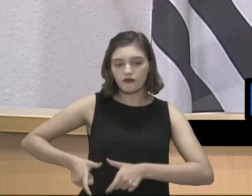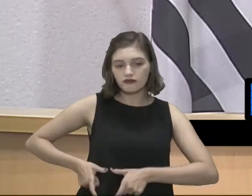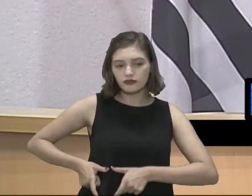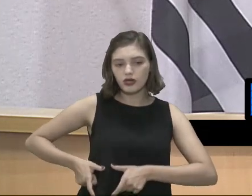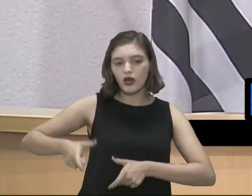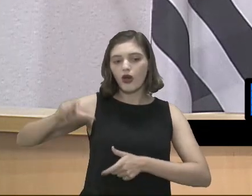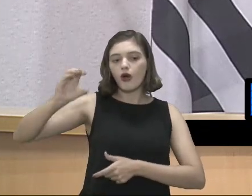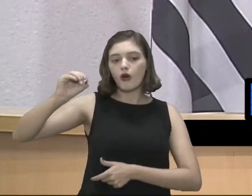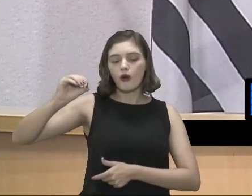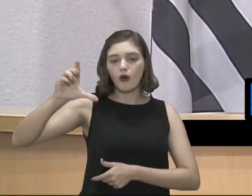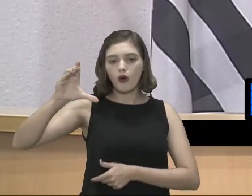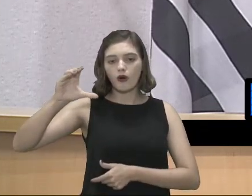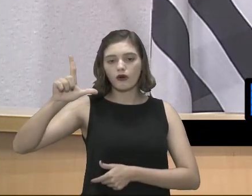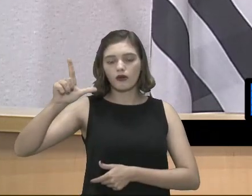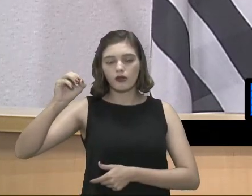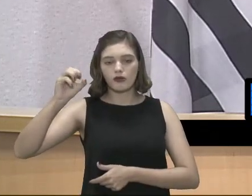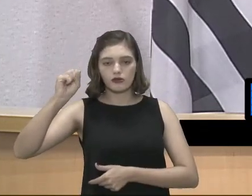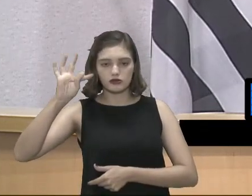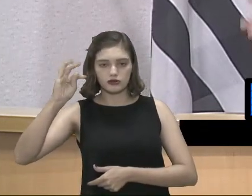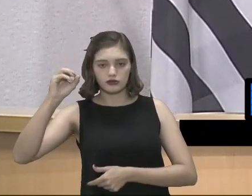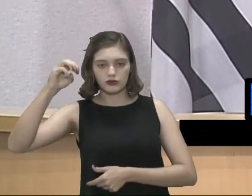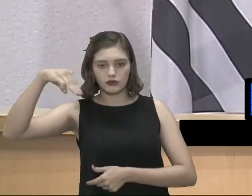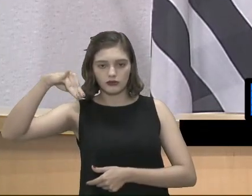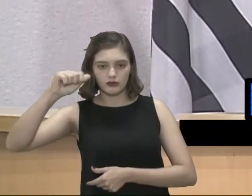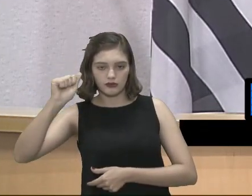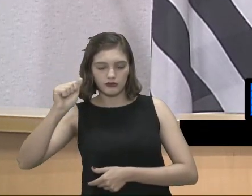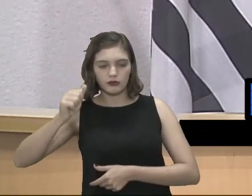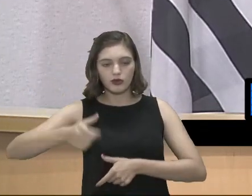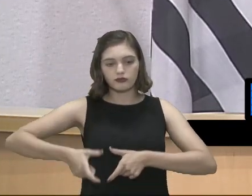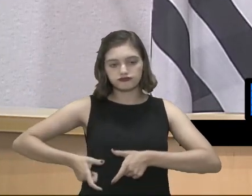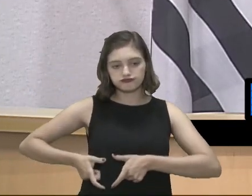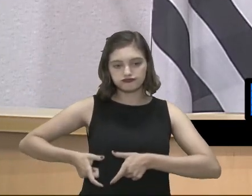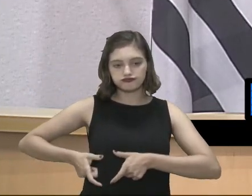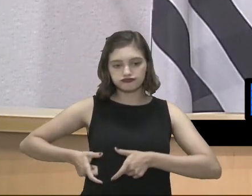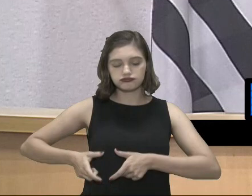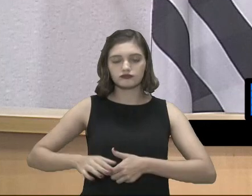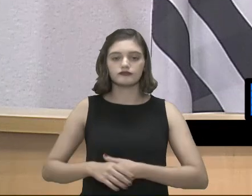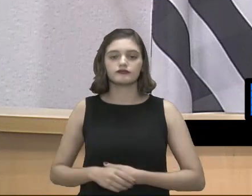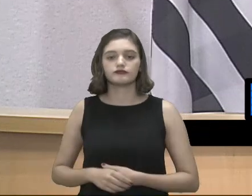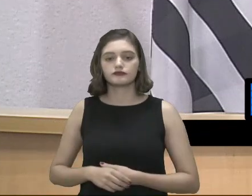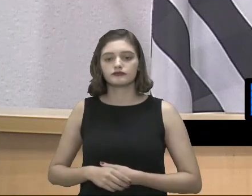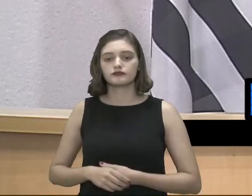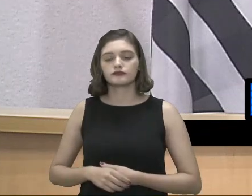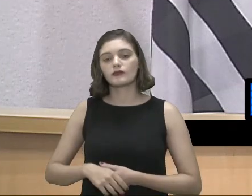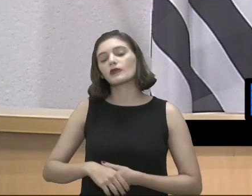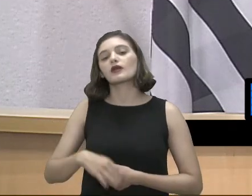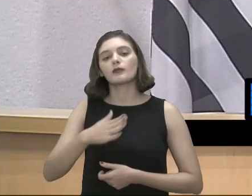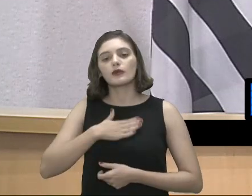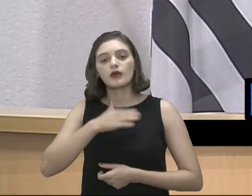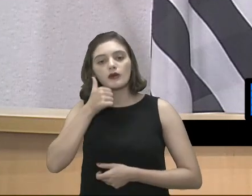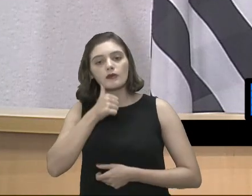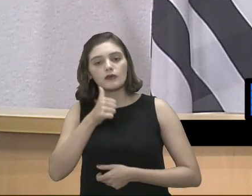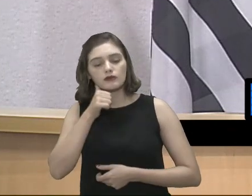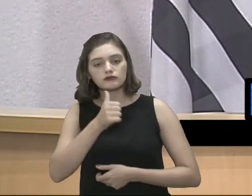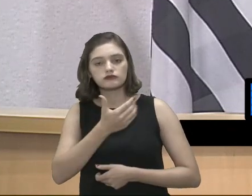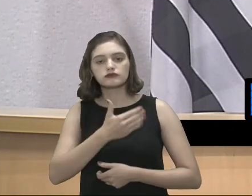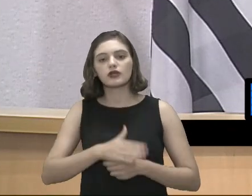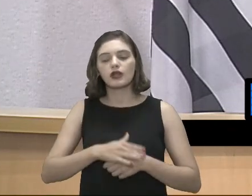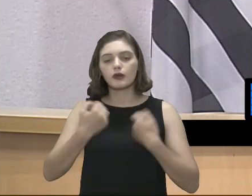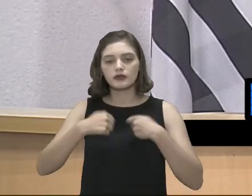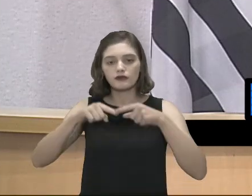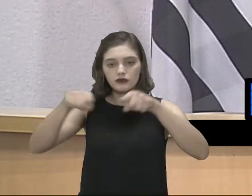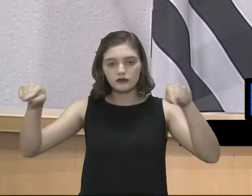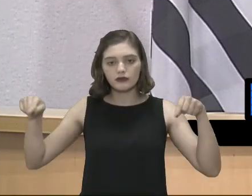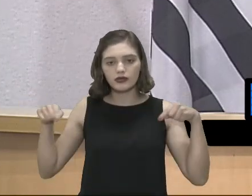aqui. E a minha outra amiga estava acompanhando ela, e precisava de uma sala para trocar, que a